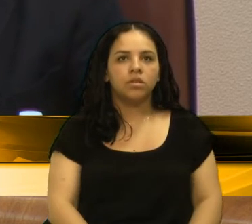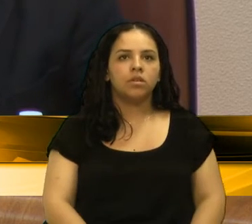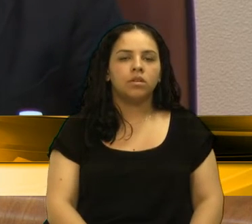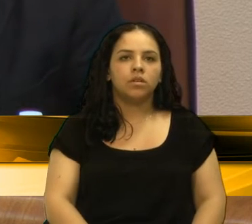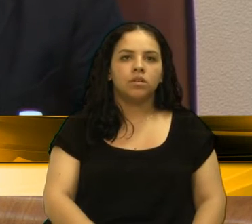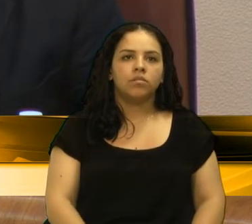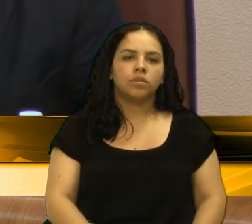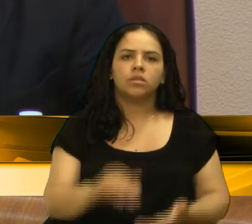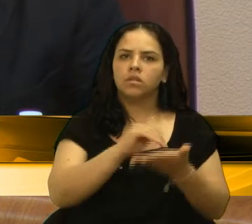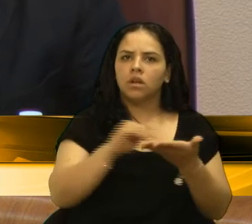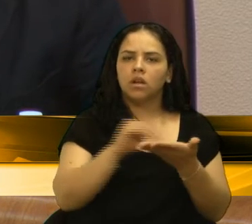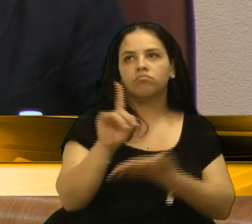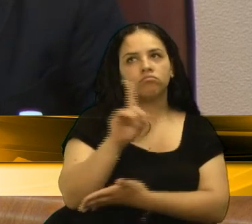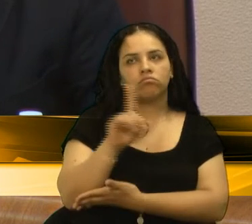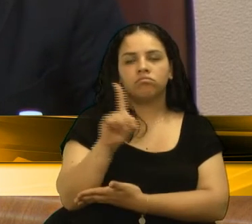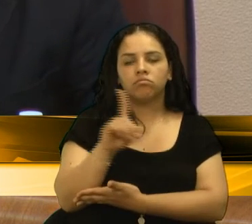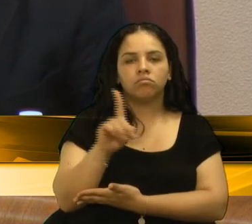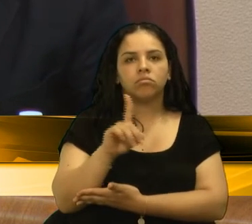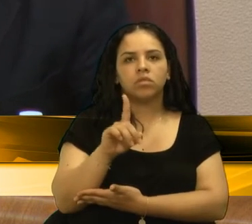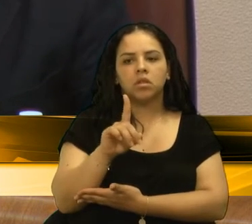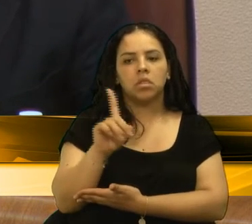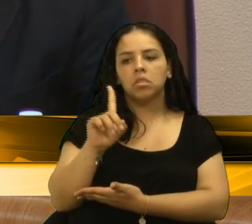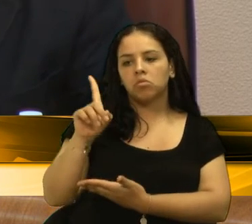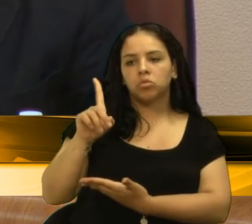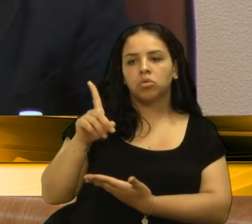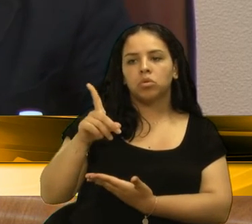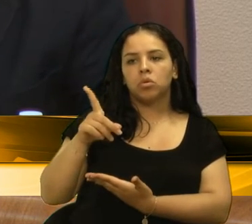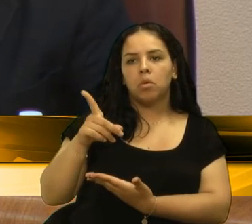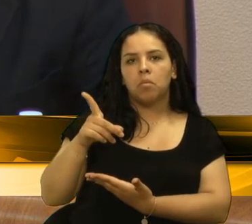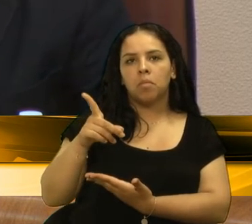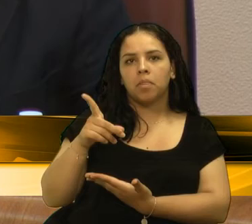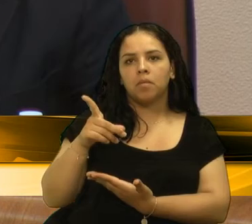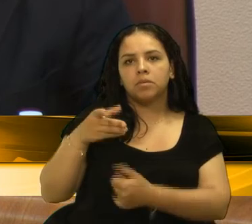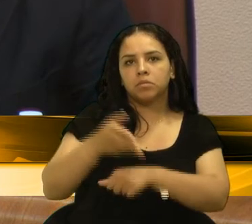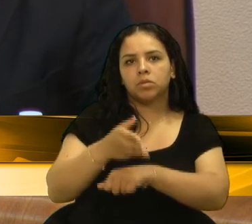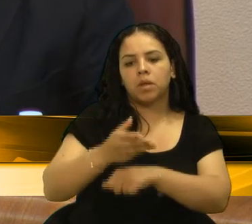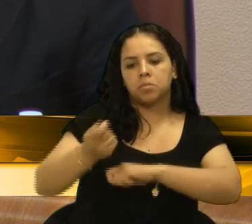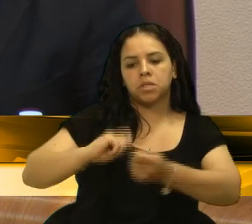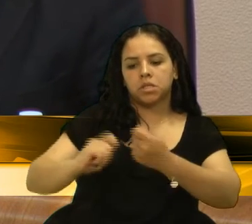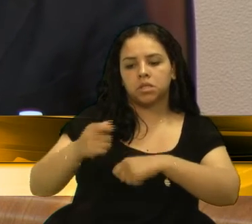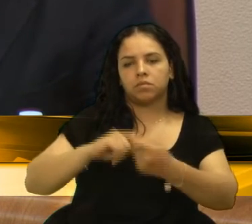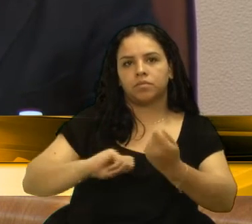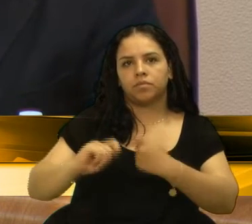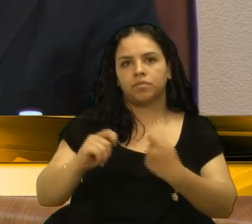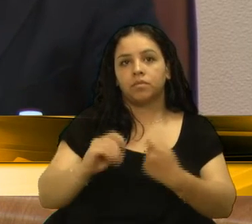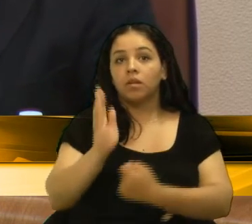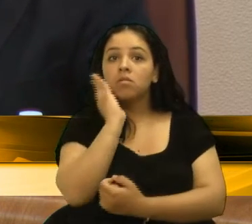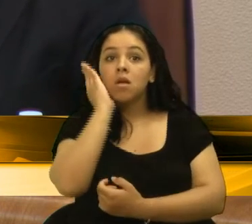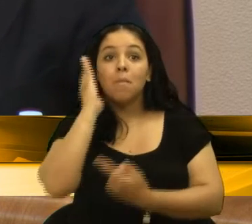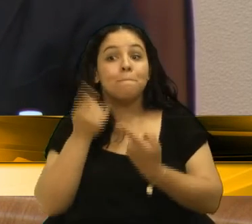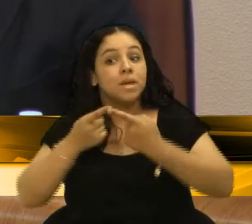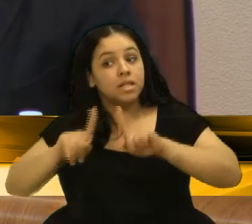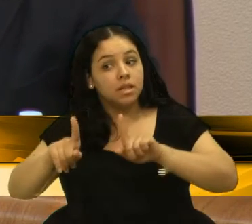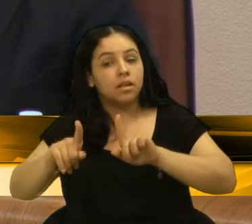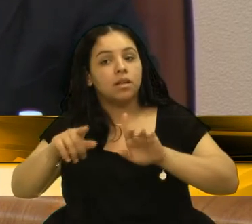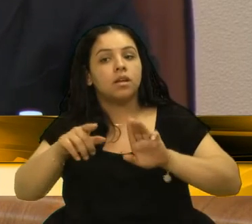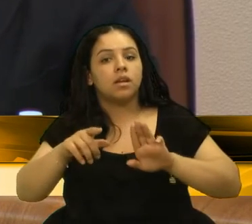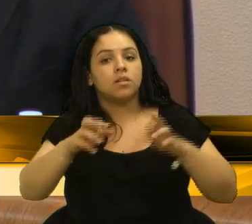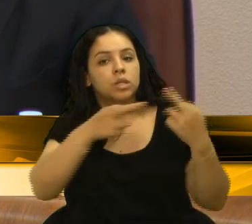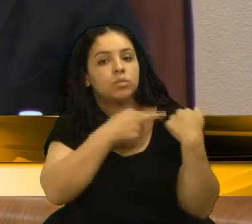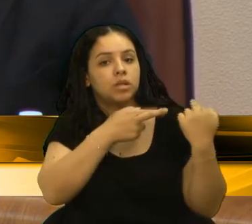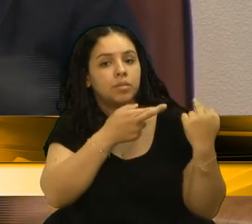Mirângela Rossi, não. Não da nossa parte, não da parte da administração. Doutora Cássia Kuhn, mas a responsabilidade